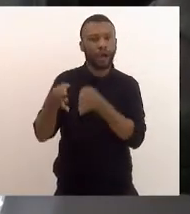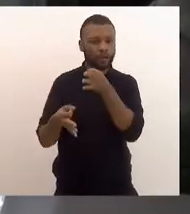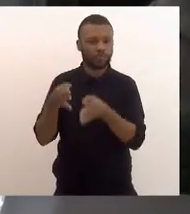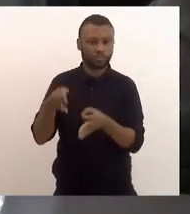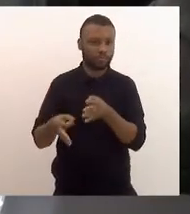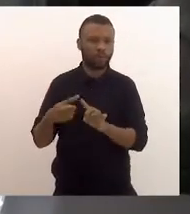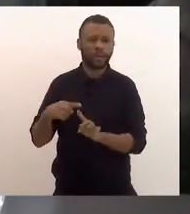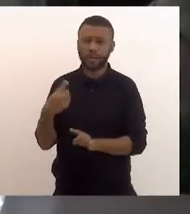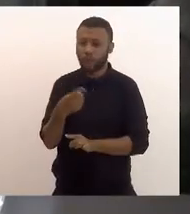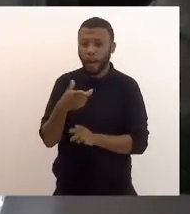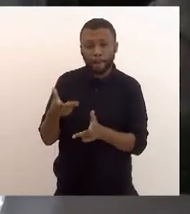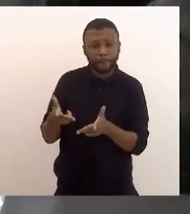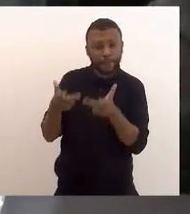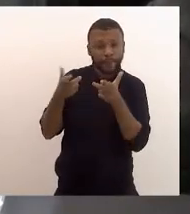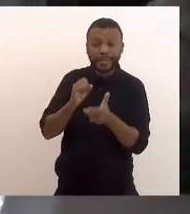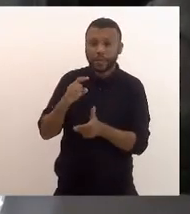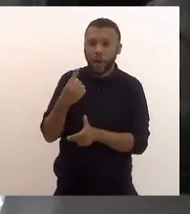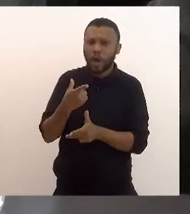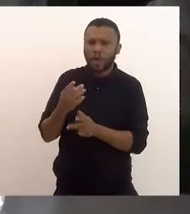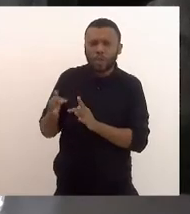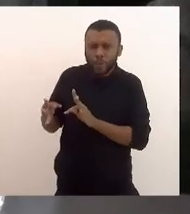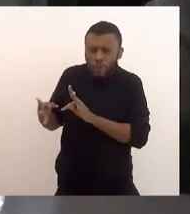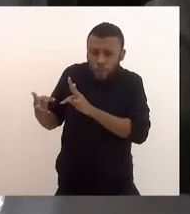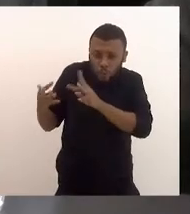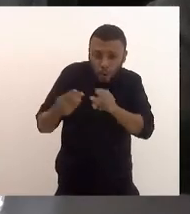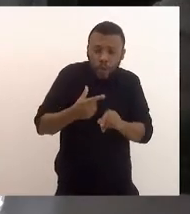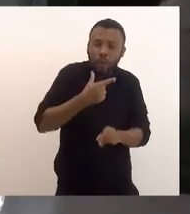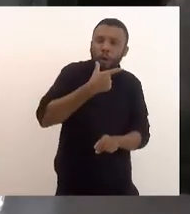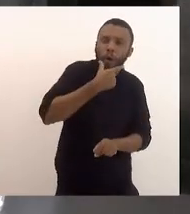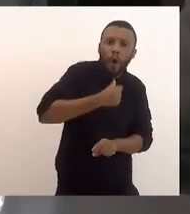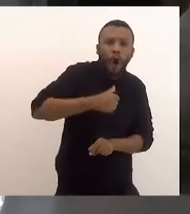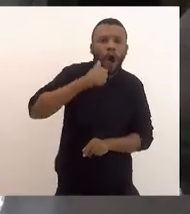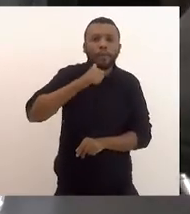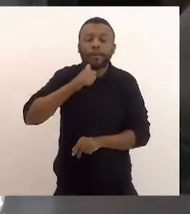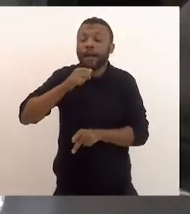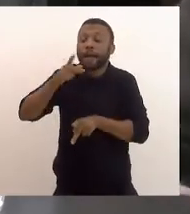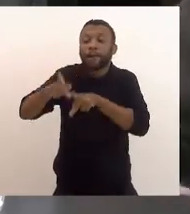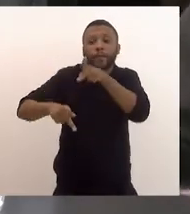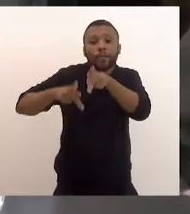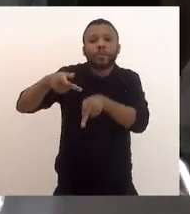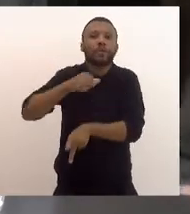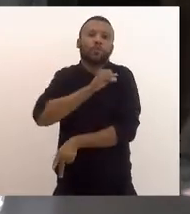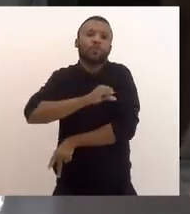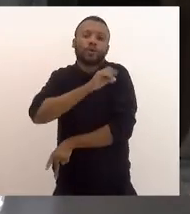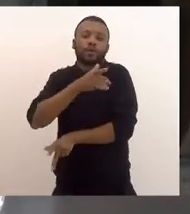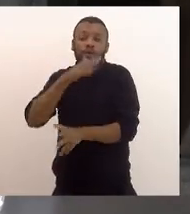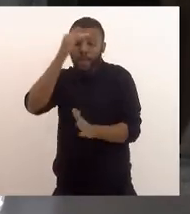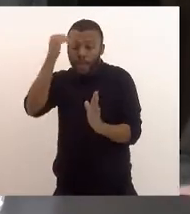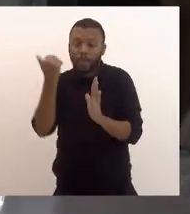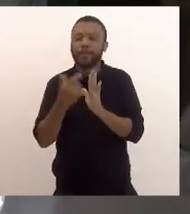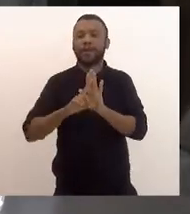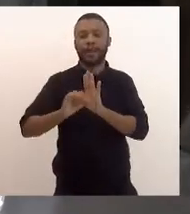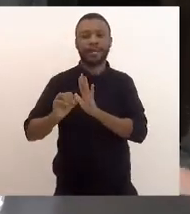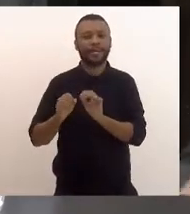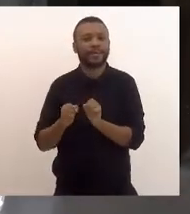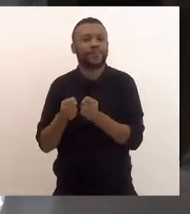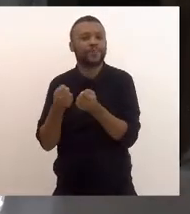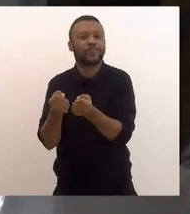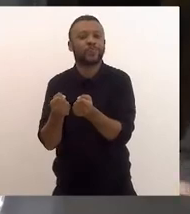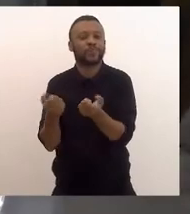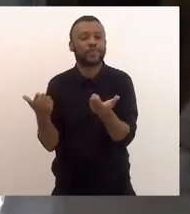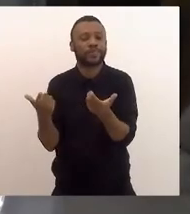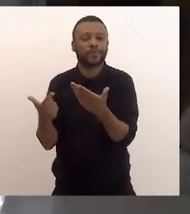percebamos nós se cobramos de todos e todas toda a população Fluminense que compram as leis que garantam o funcionamento